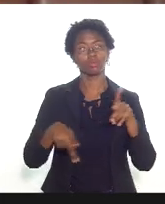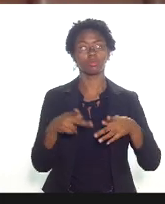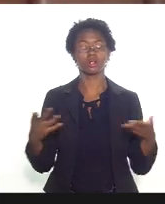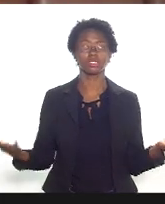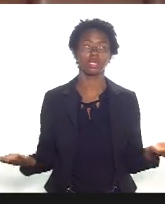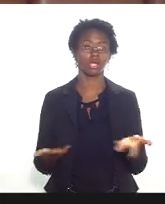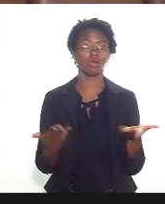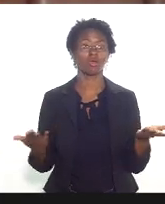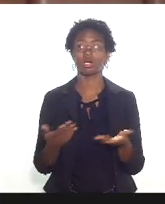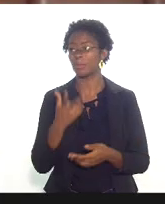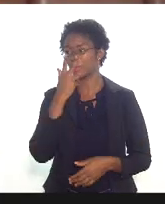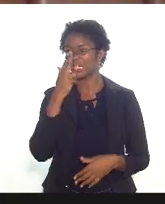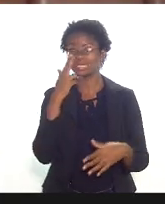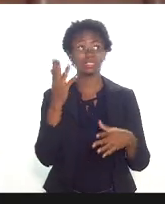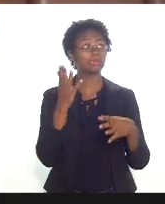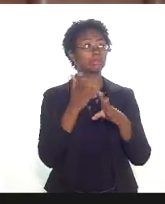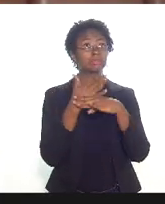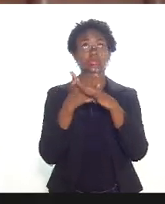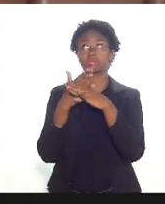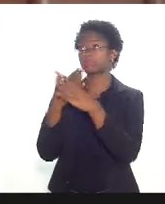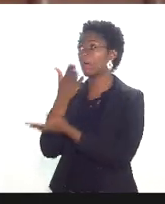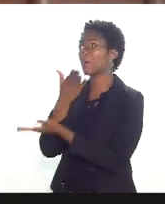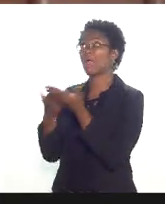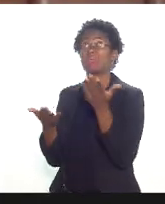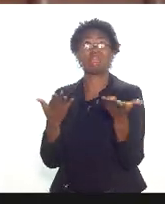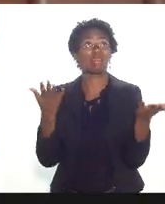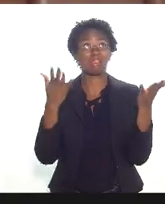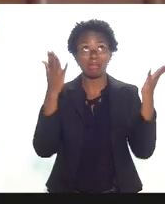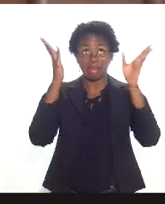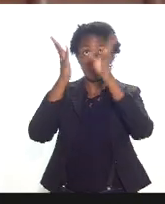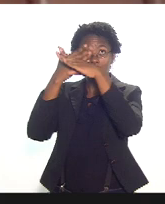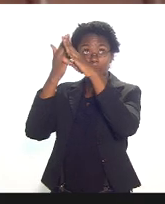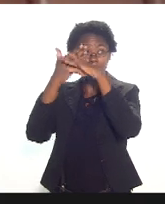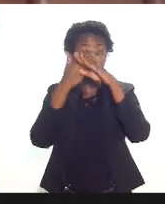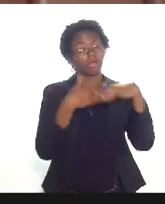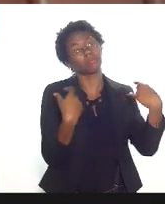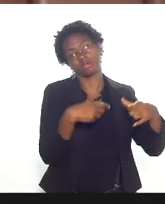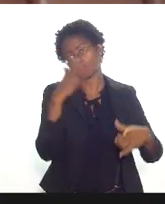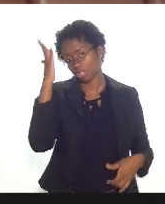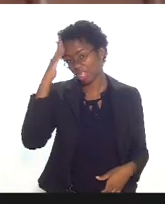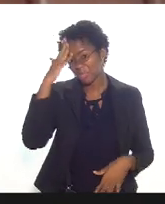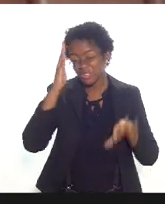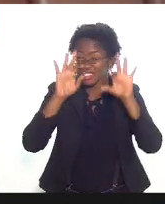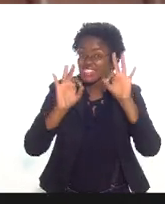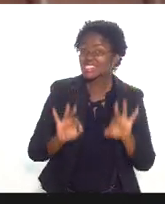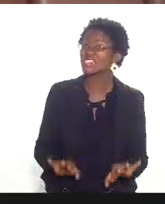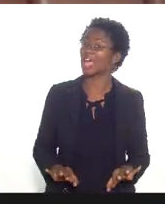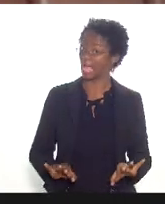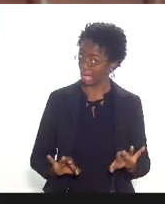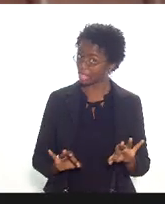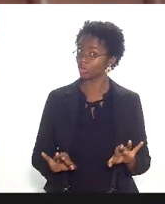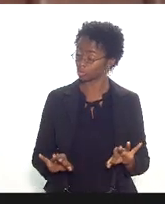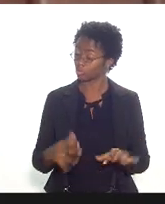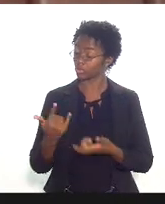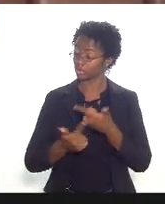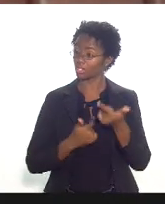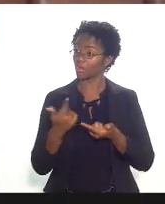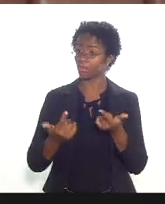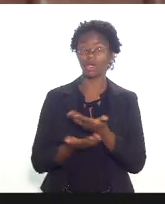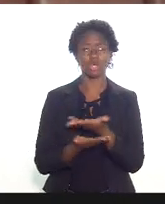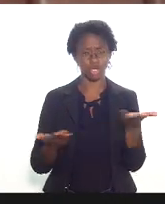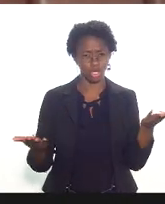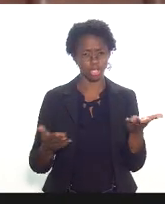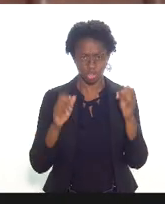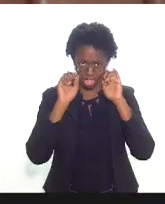momento, está muito perdida, né, Zeidan? E precisa realmente ter ciência do trabalho, diga-se de passagem, impecável